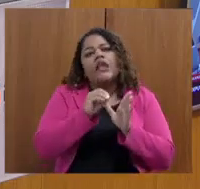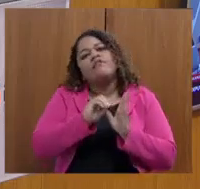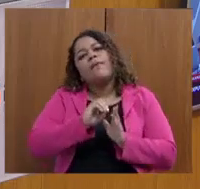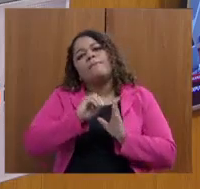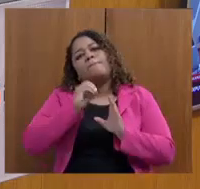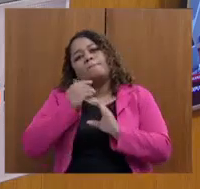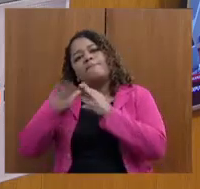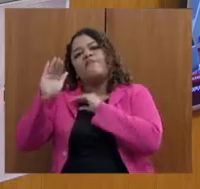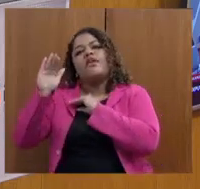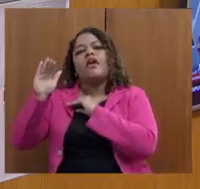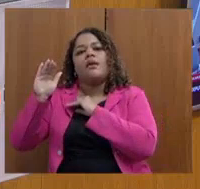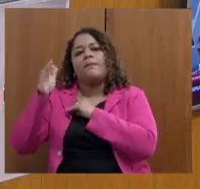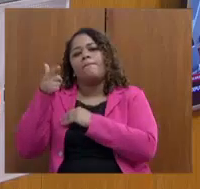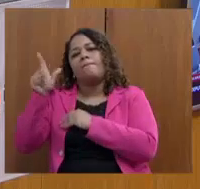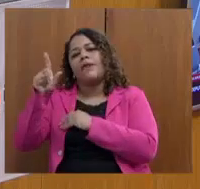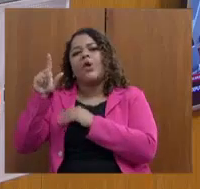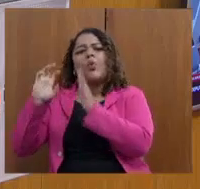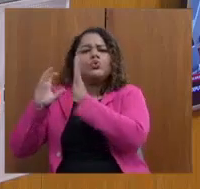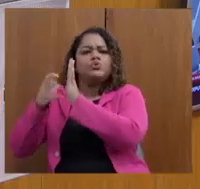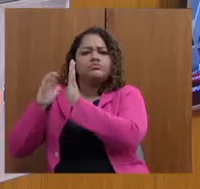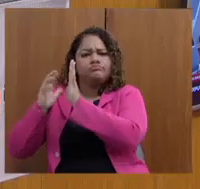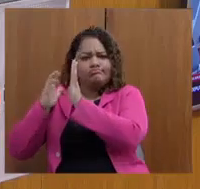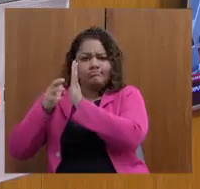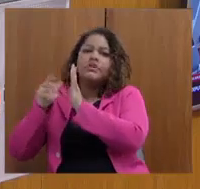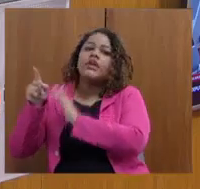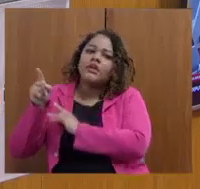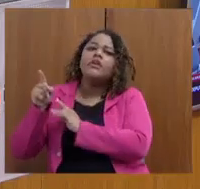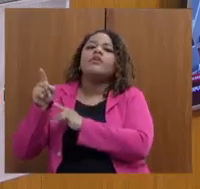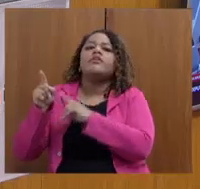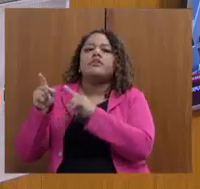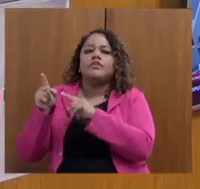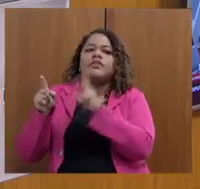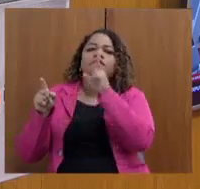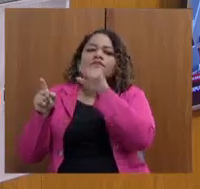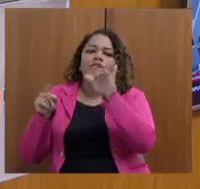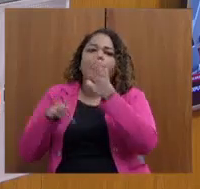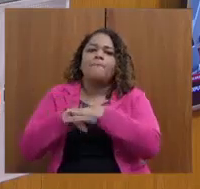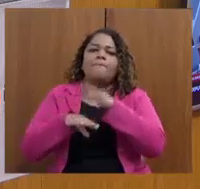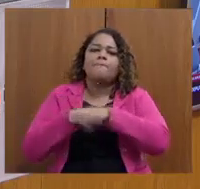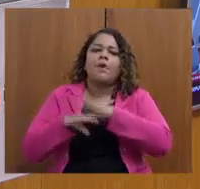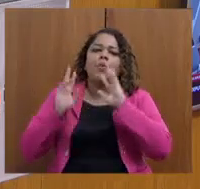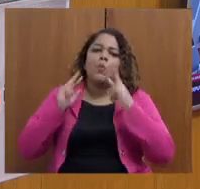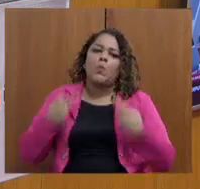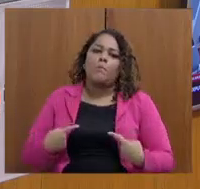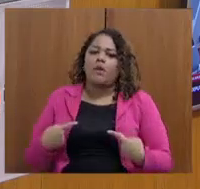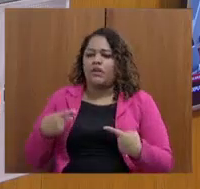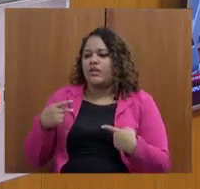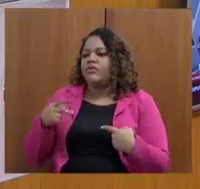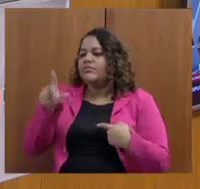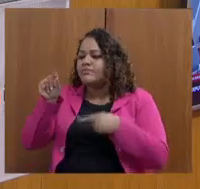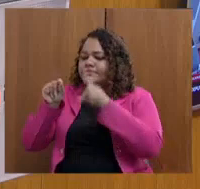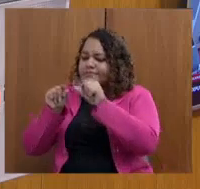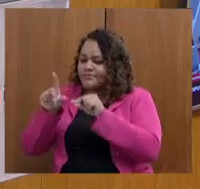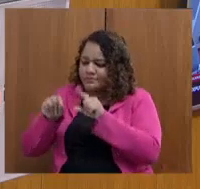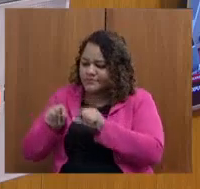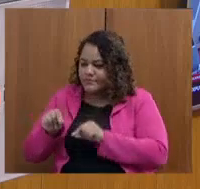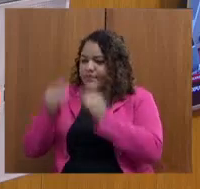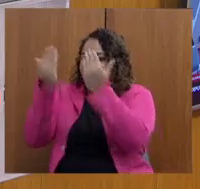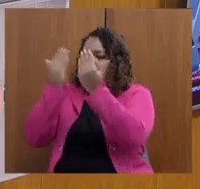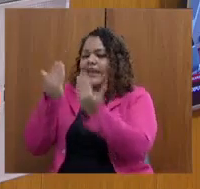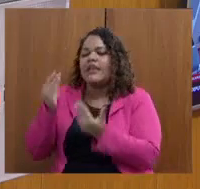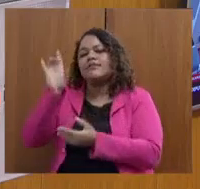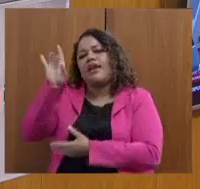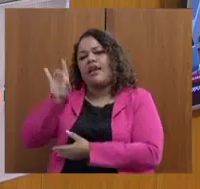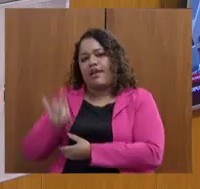de de repositório Aí sim a mão humana vai lá analisar um por um mas só